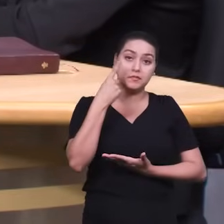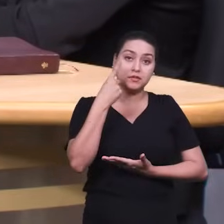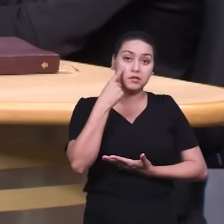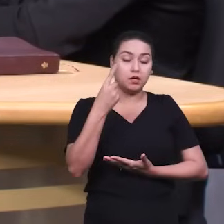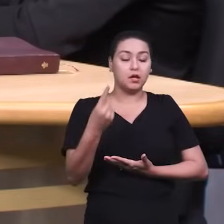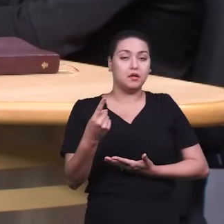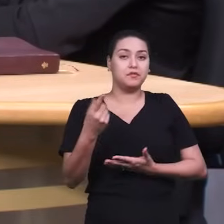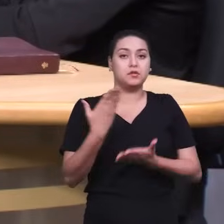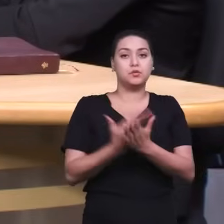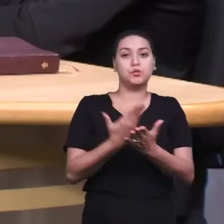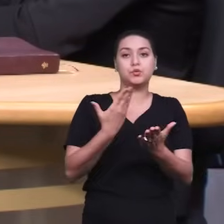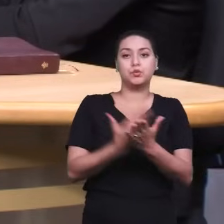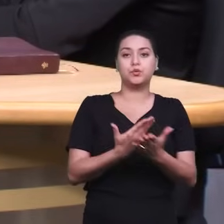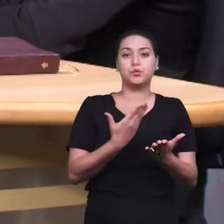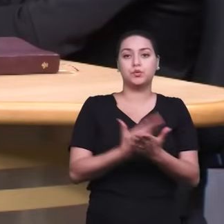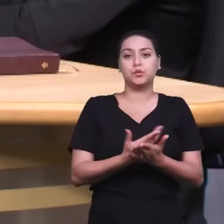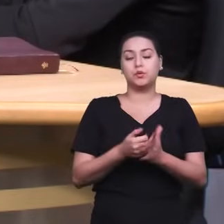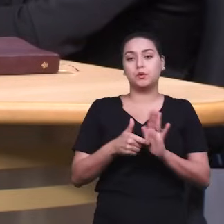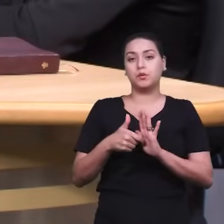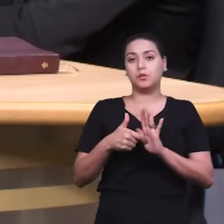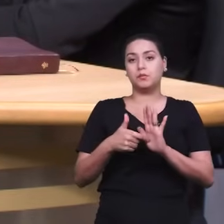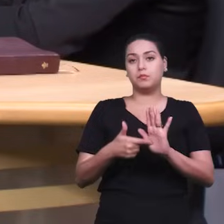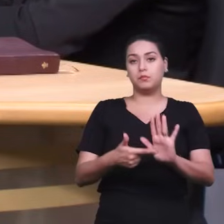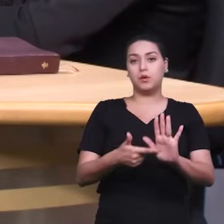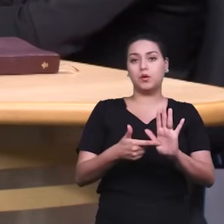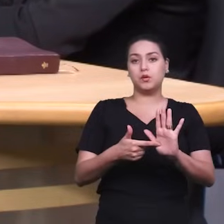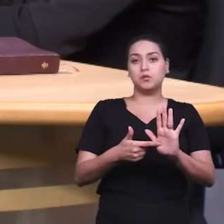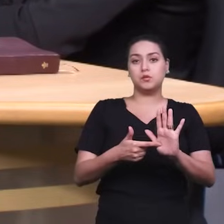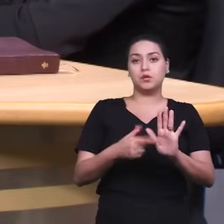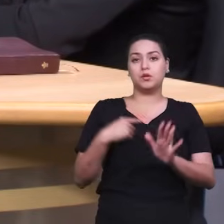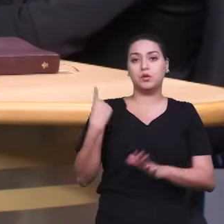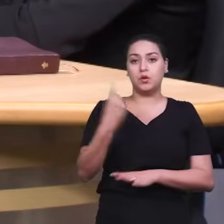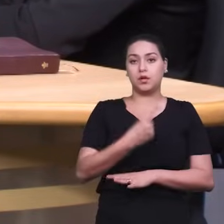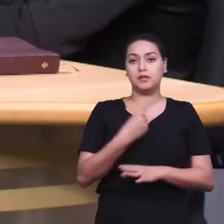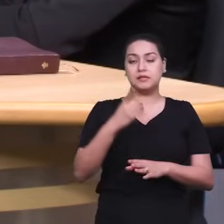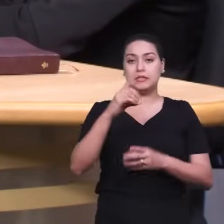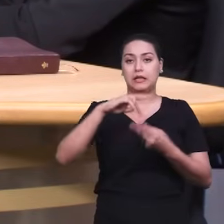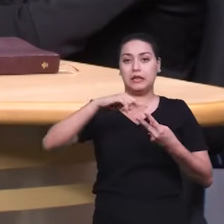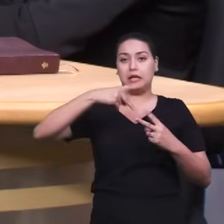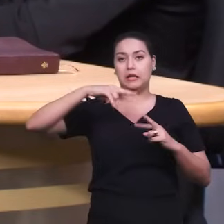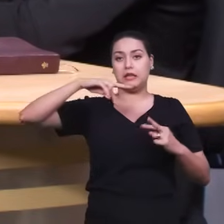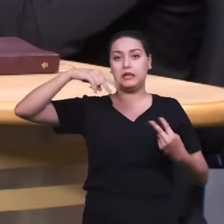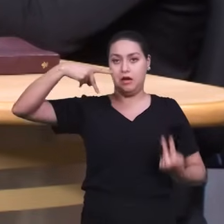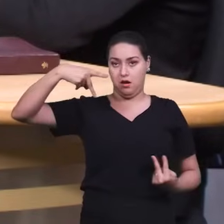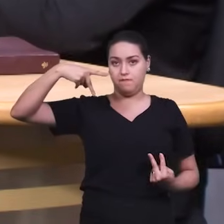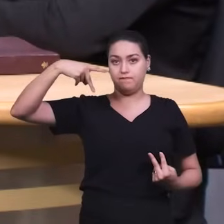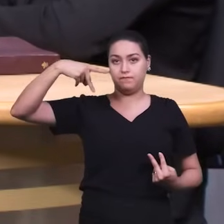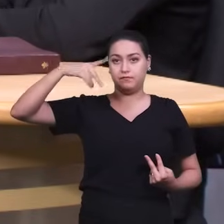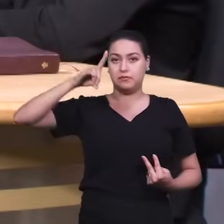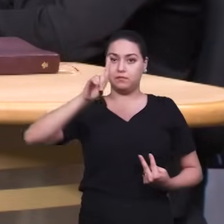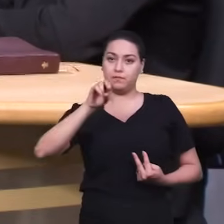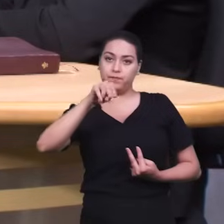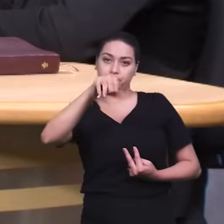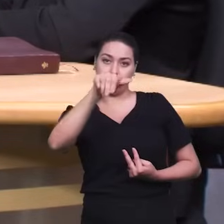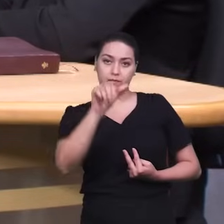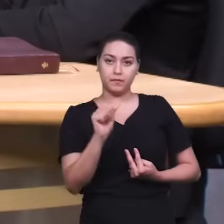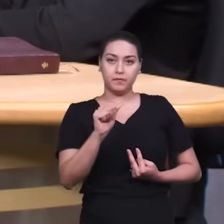Então, hoje a gente observa alguns estudos que mostram que o nosso DNA,